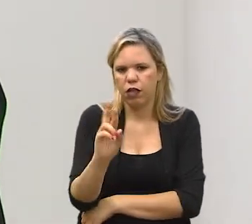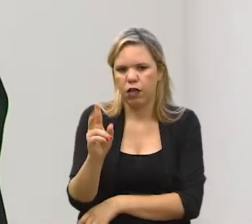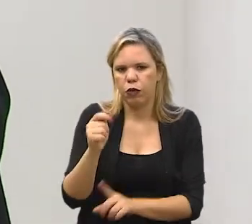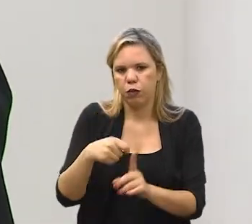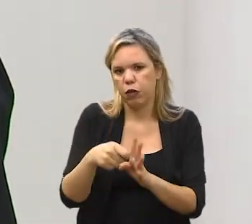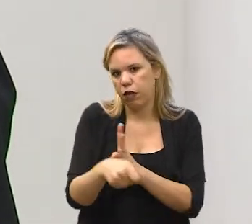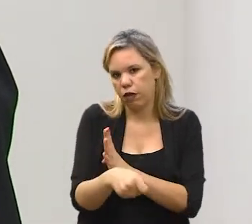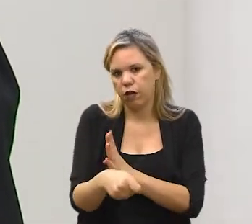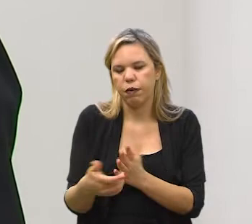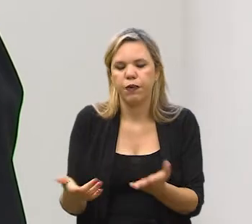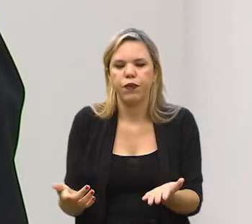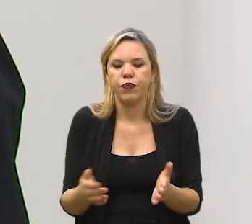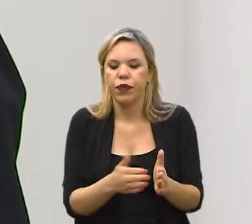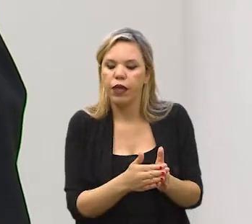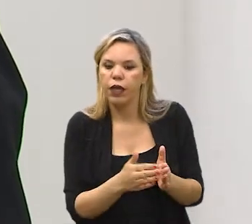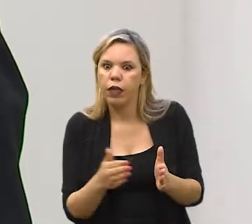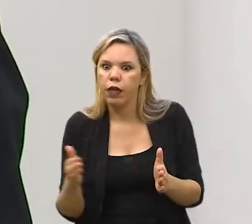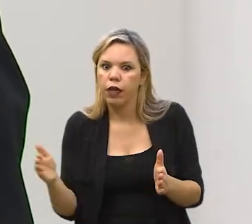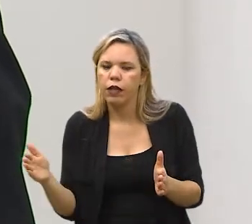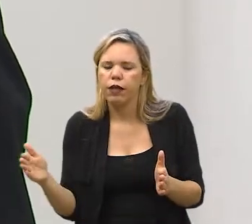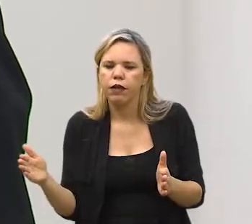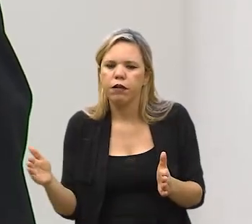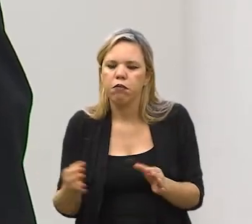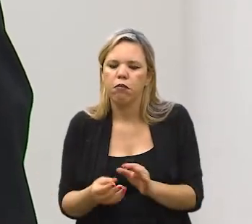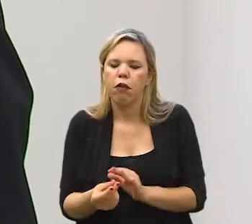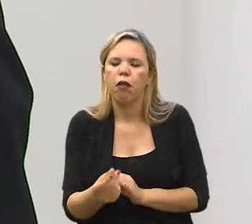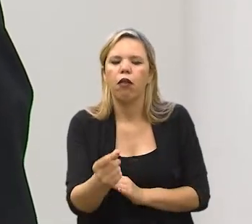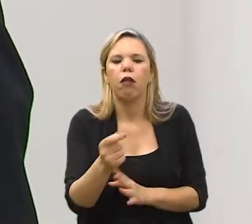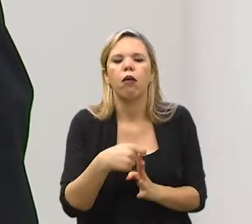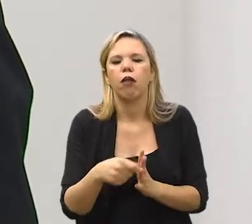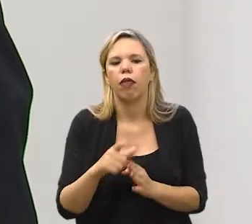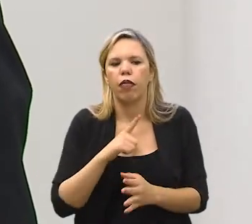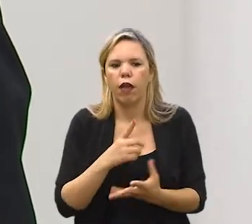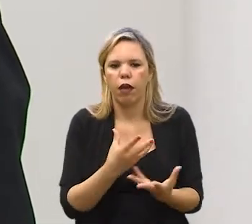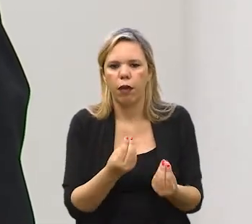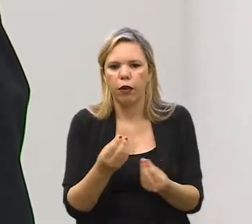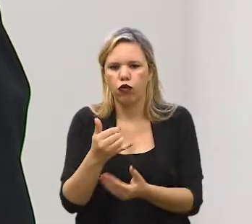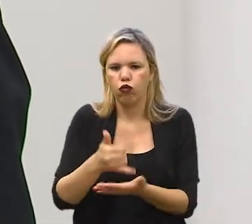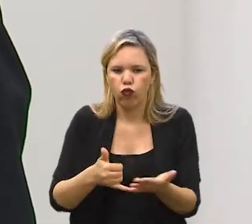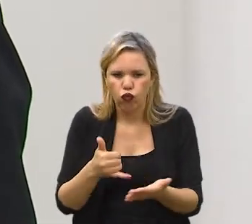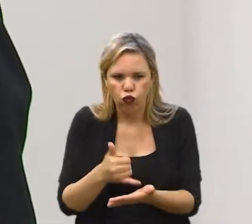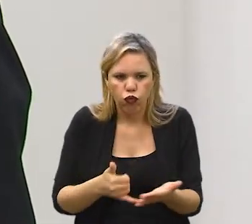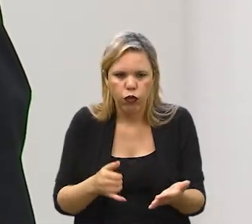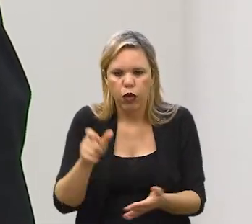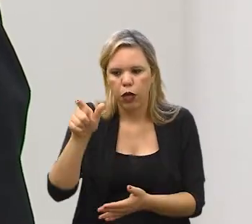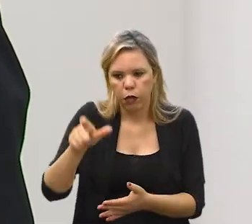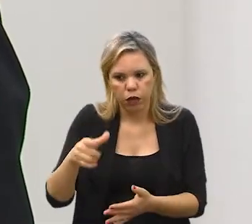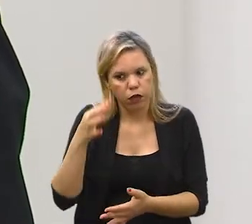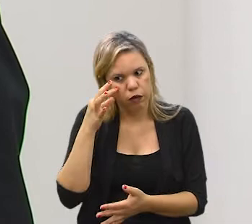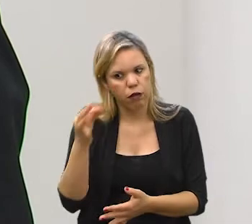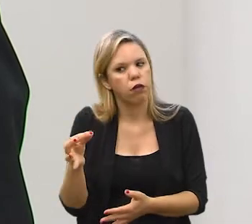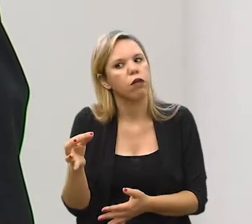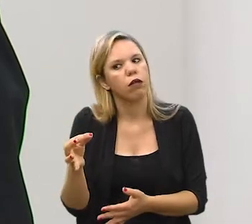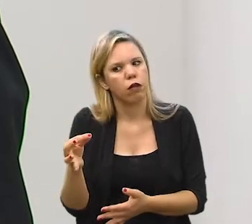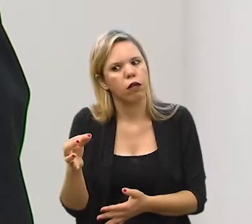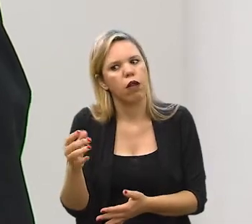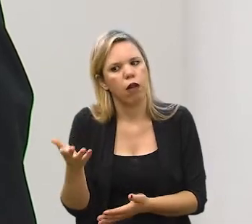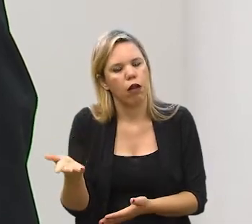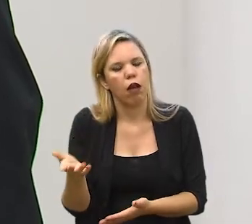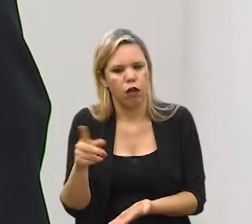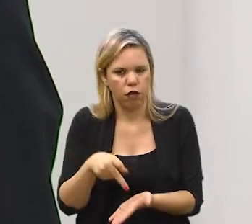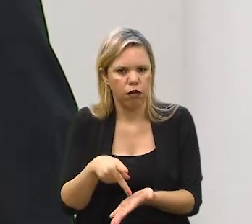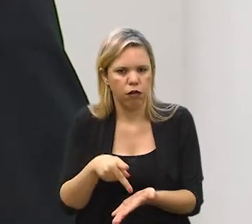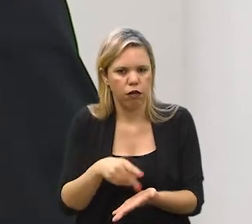Mas esse período extenso também tem muitos juros E a pessoa tem que estar ligada com relação a isso,